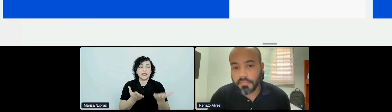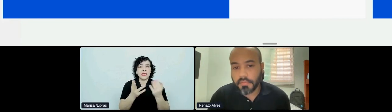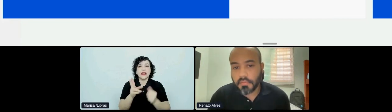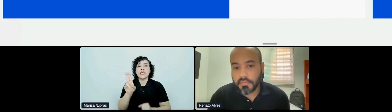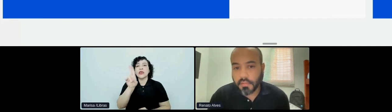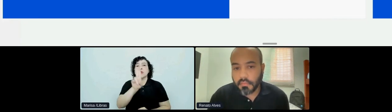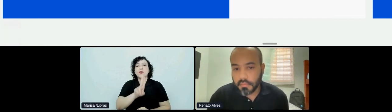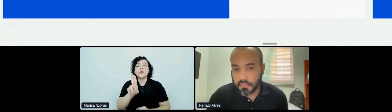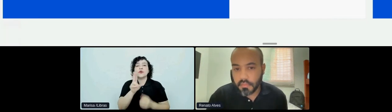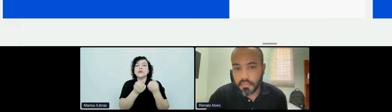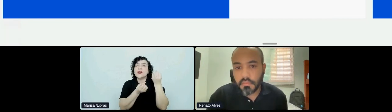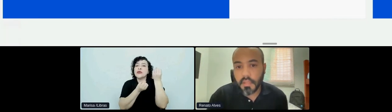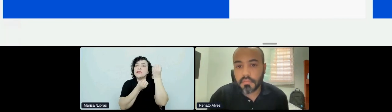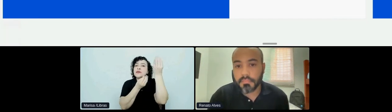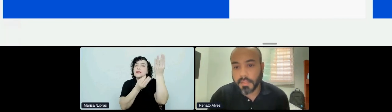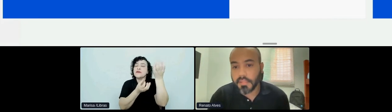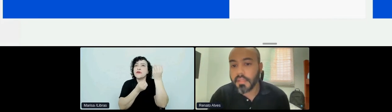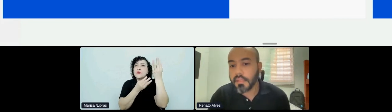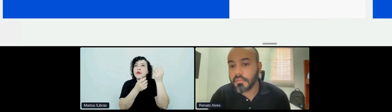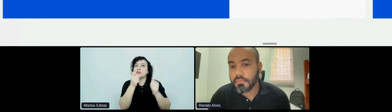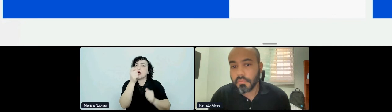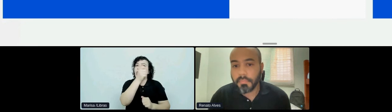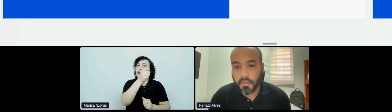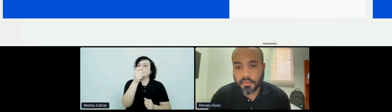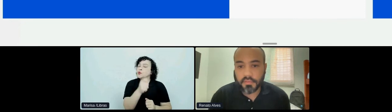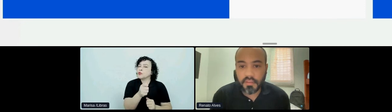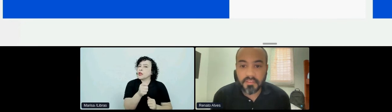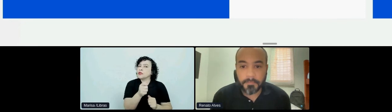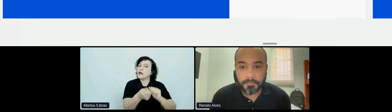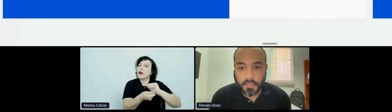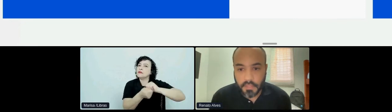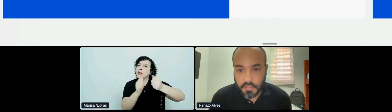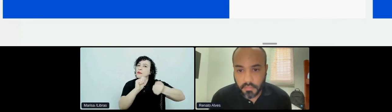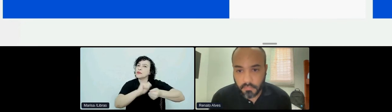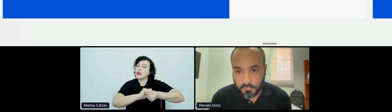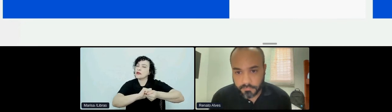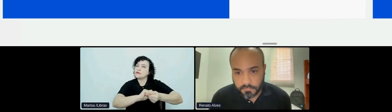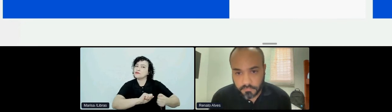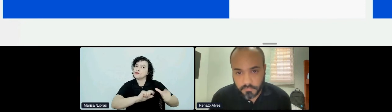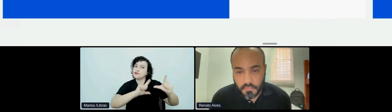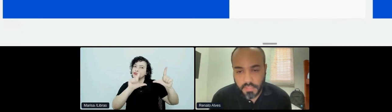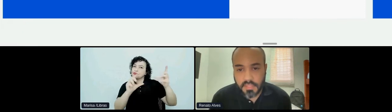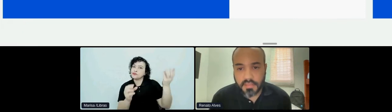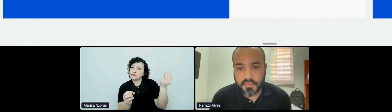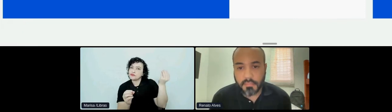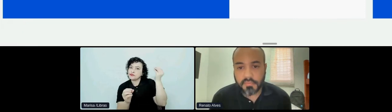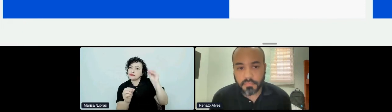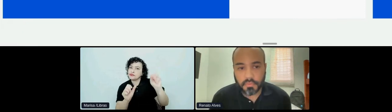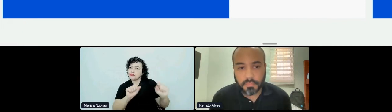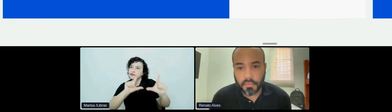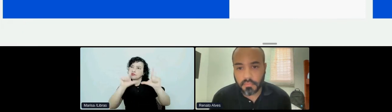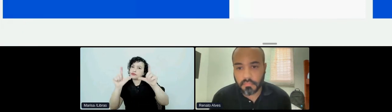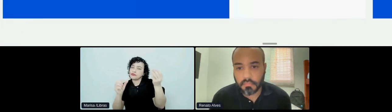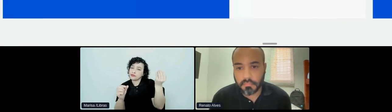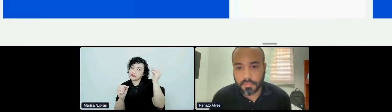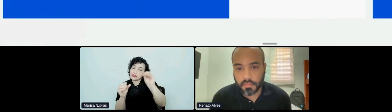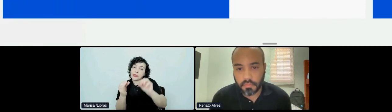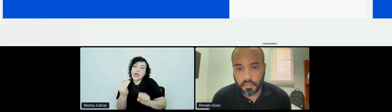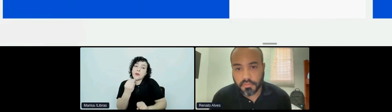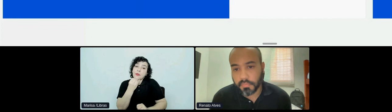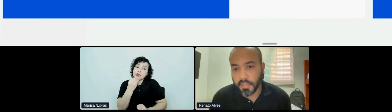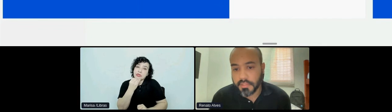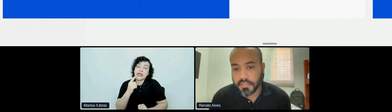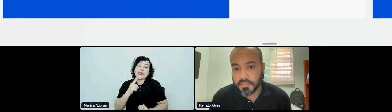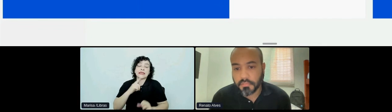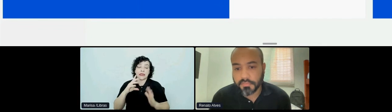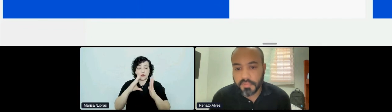para ver qual que seria o texto adequado para ir ali no suporte, né, então ele recebe, vamos supor, um